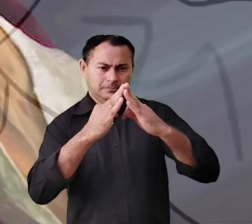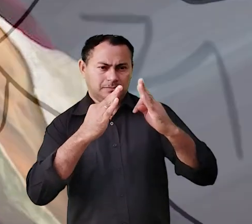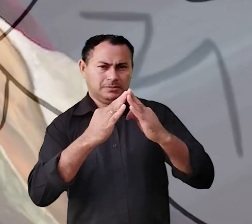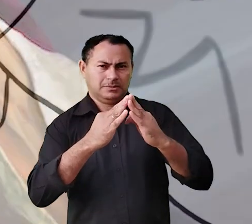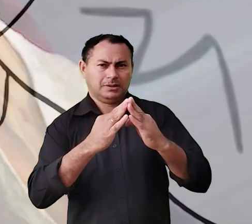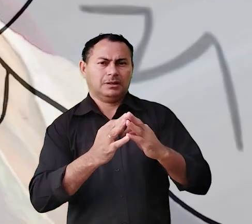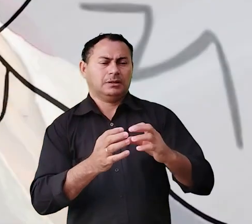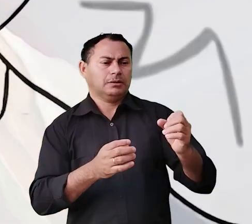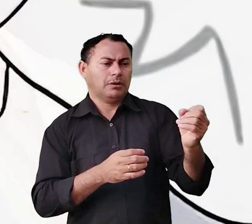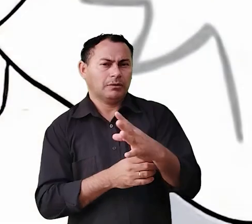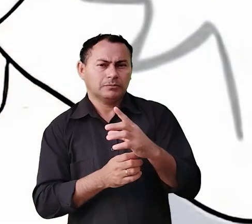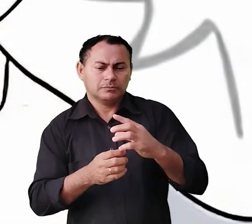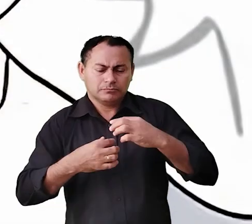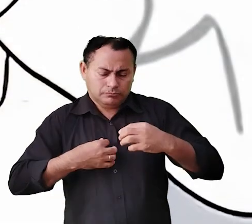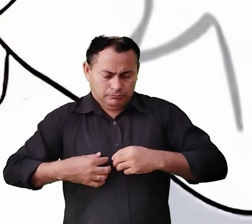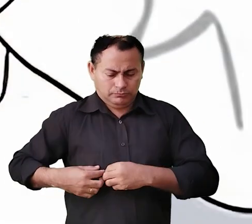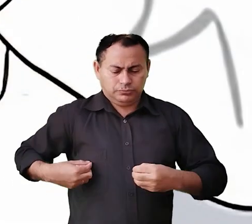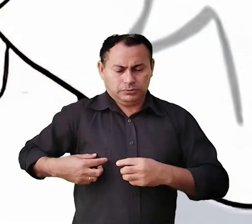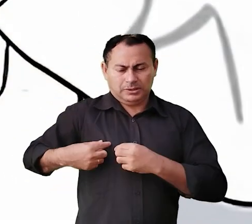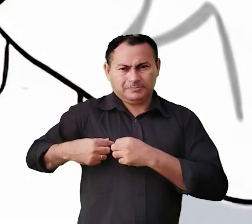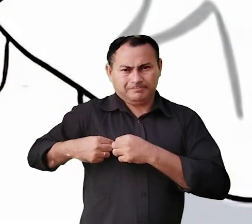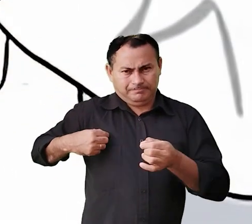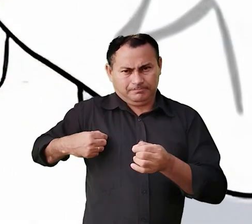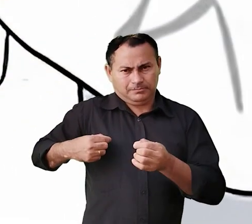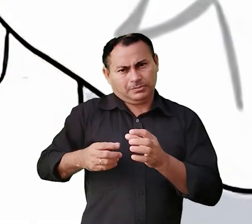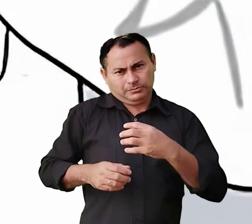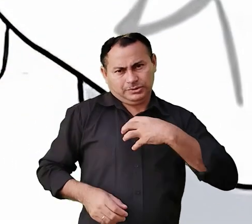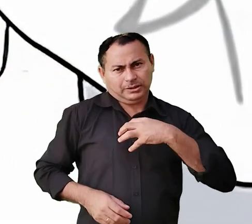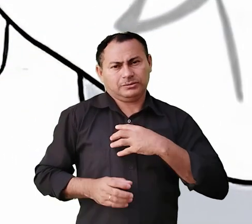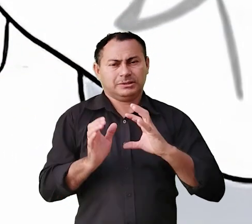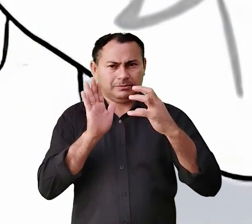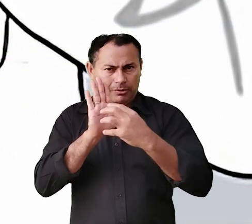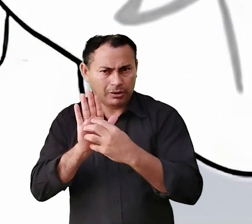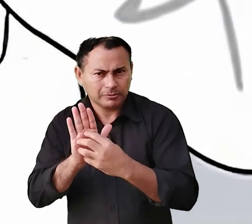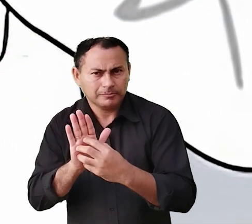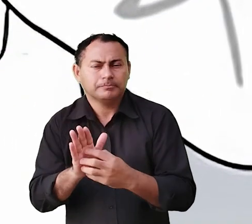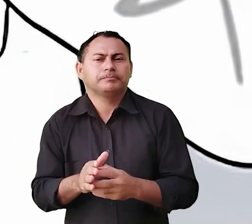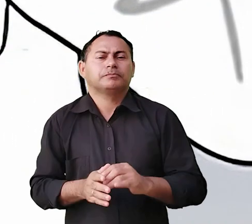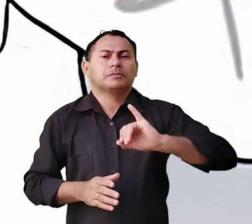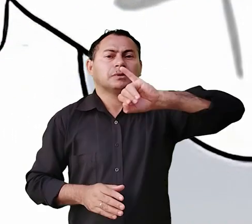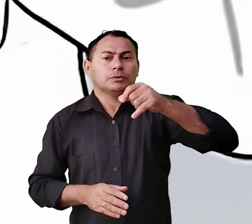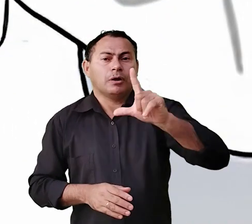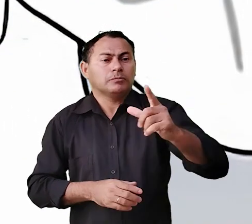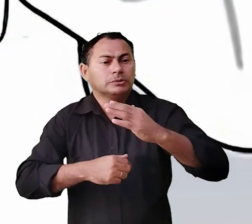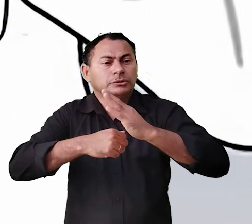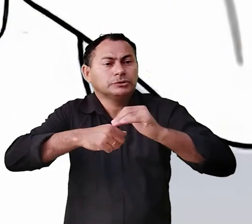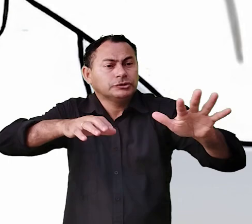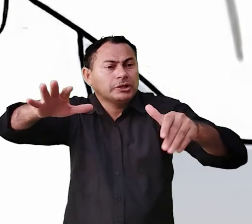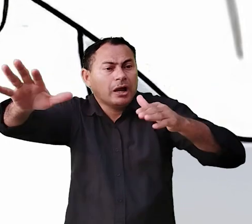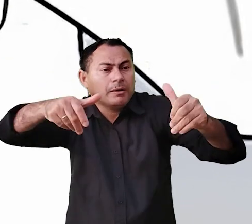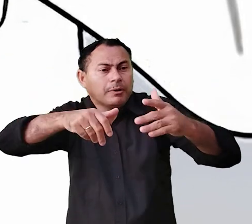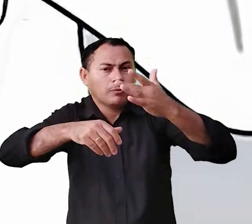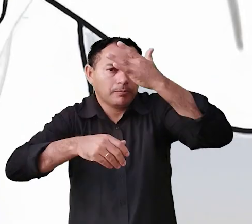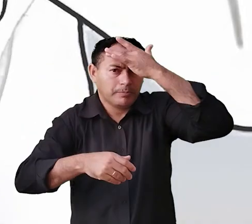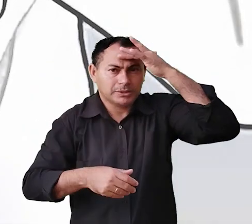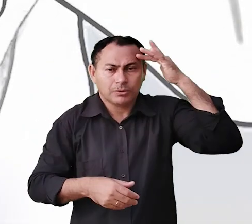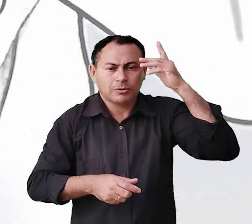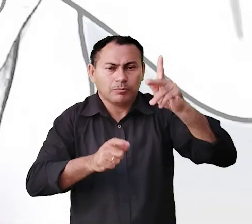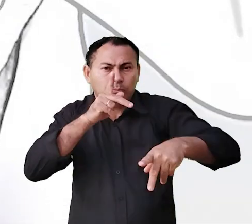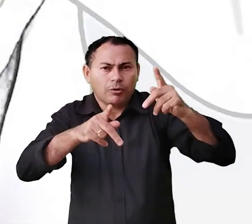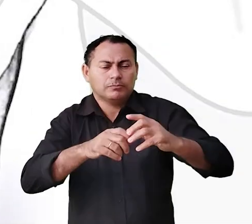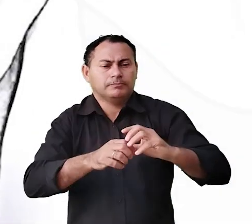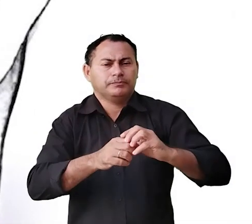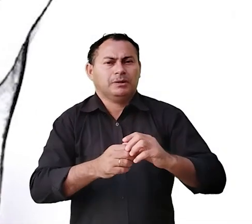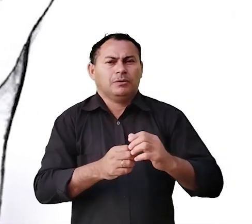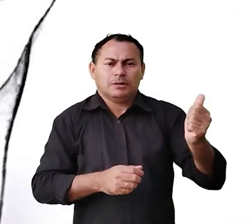sinagoga moderna eles só deem uma rasgadinha no bolso da camisa, como um gesto simbólico. Joel convoca o povo ao